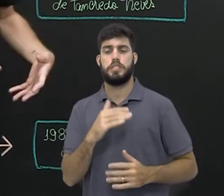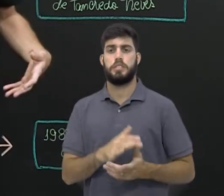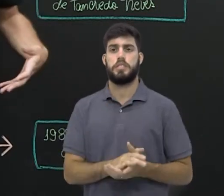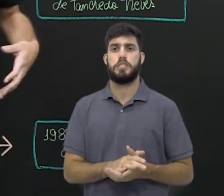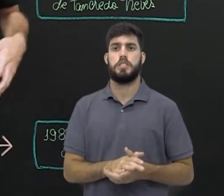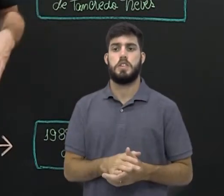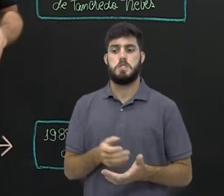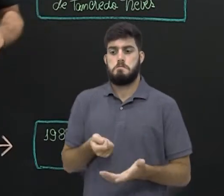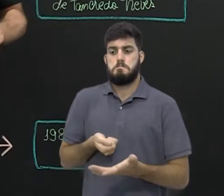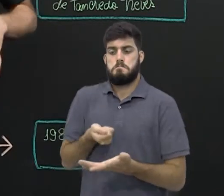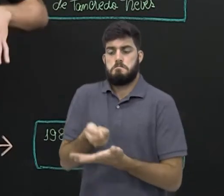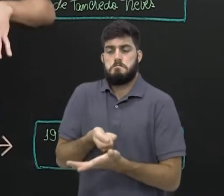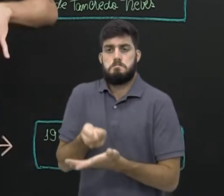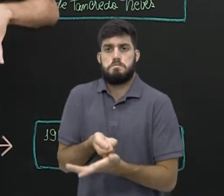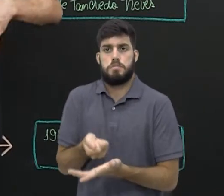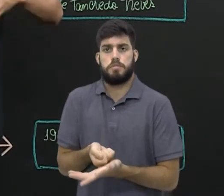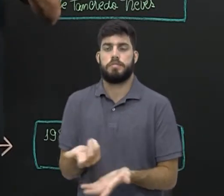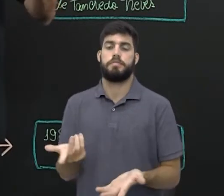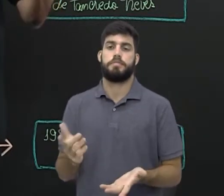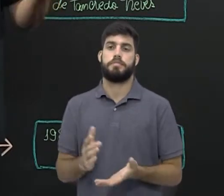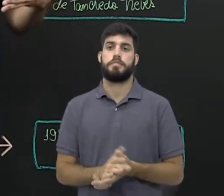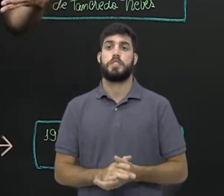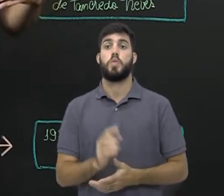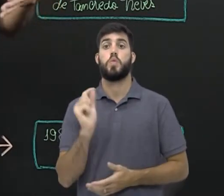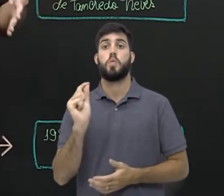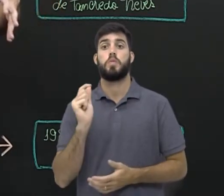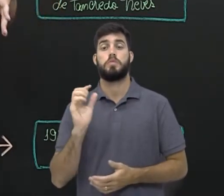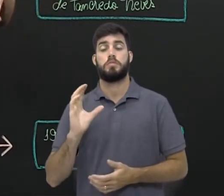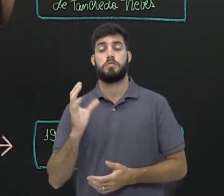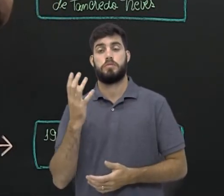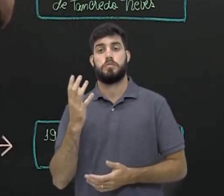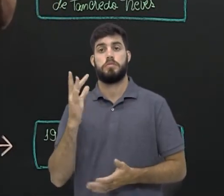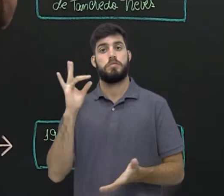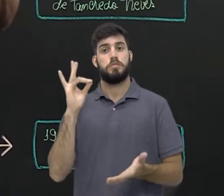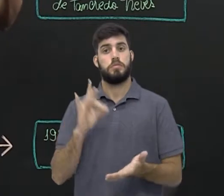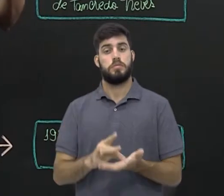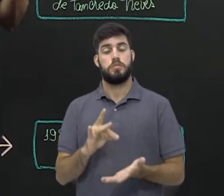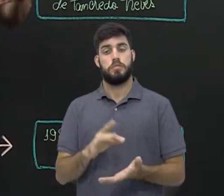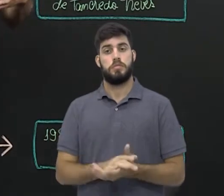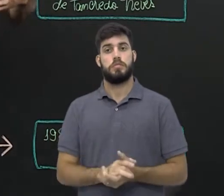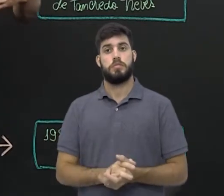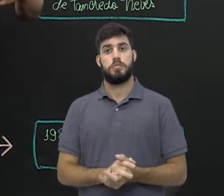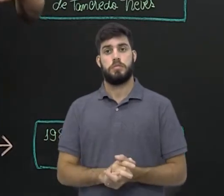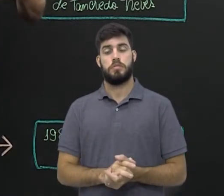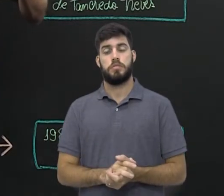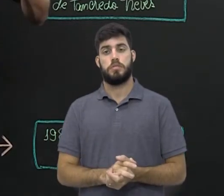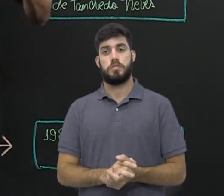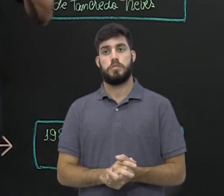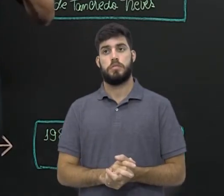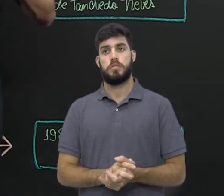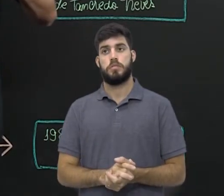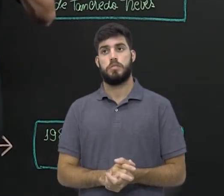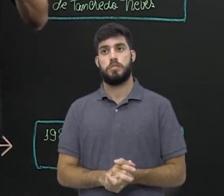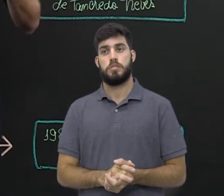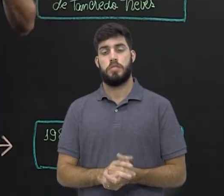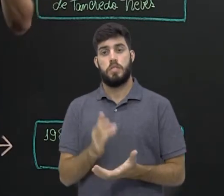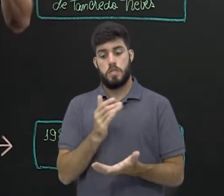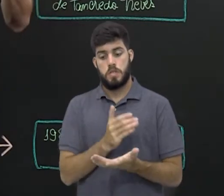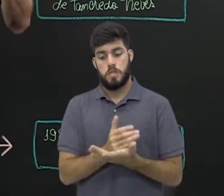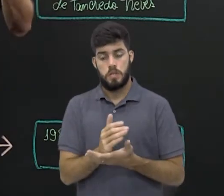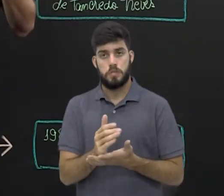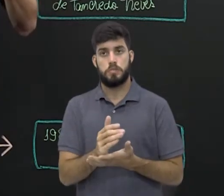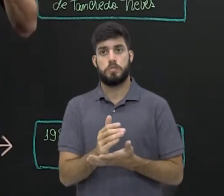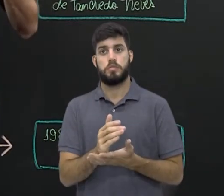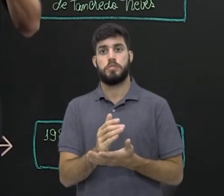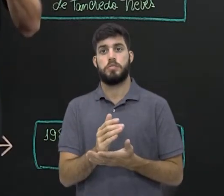na repressão. Então, o que aconteceu na realidade? Os militares no governo iniciaram um